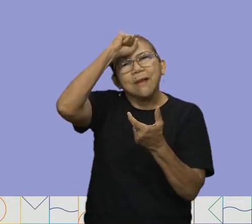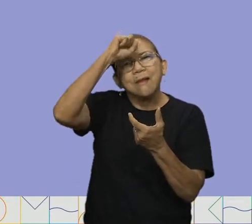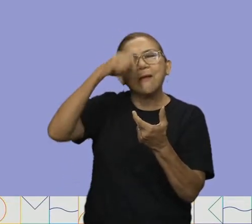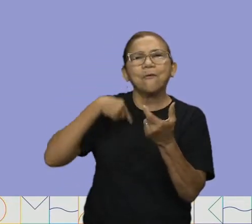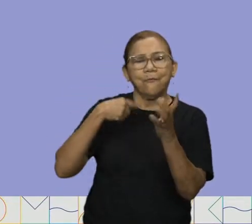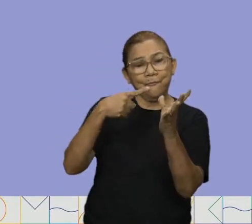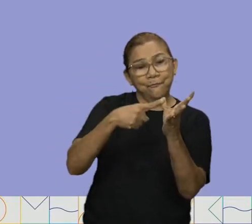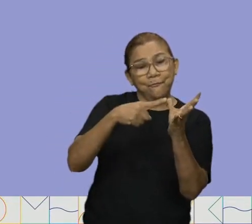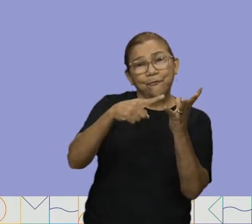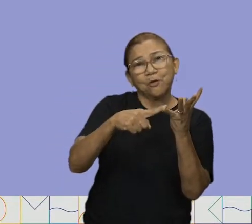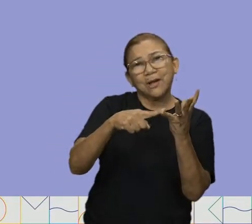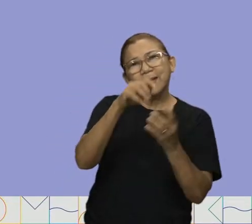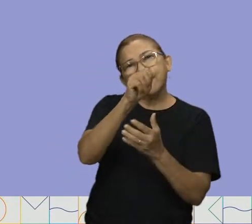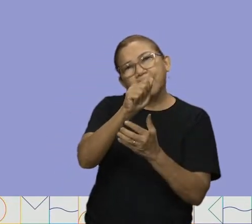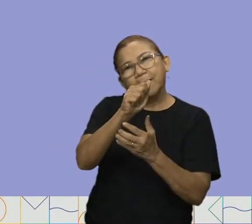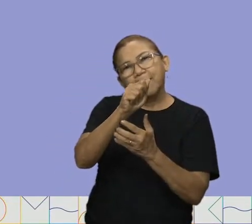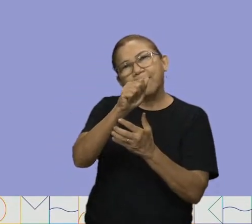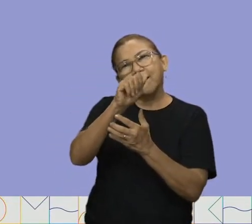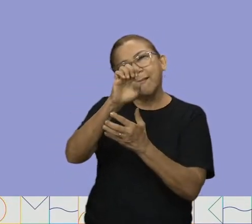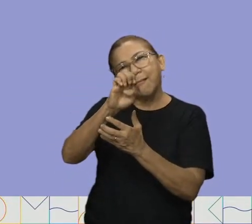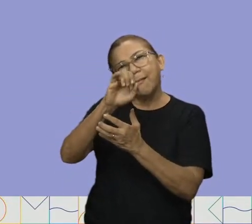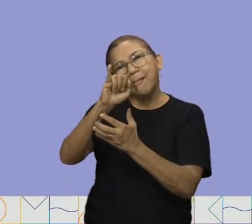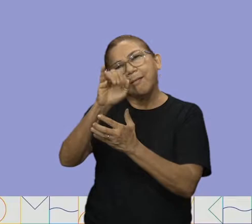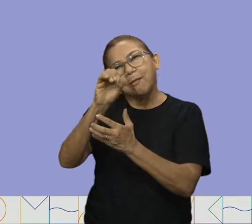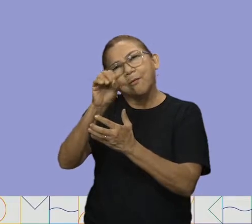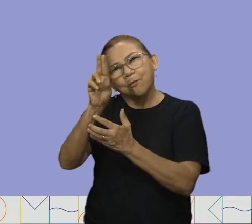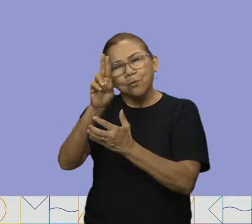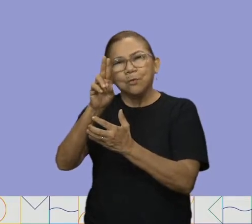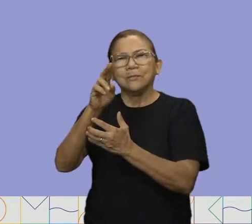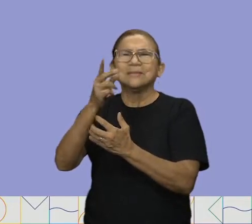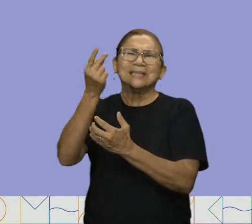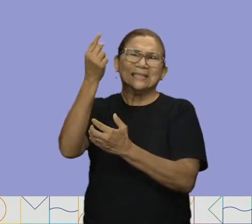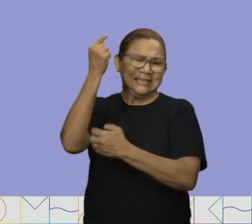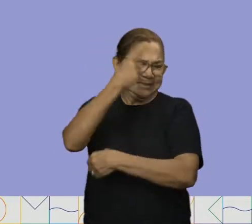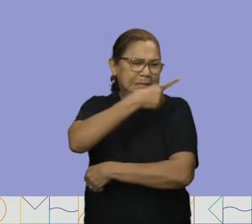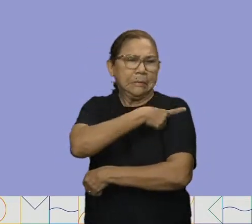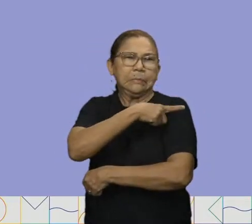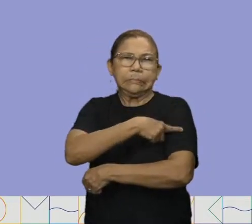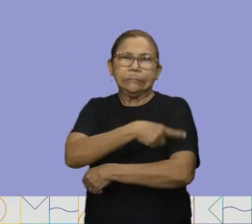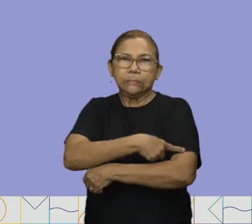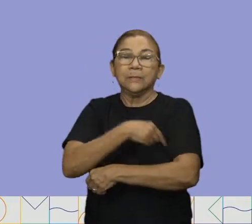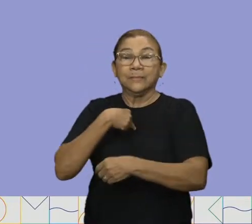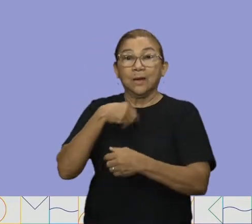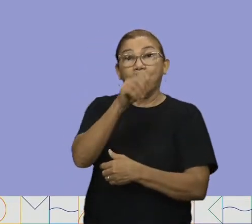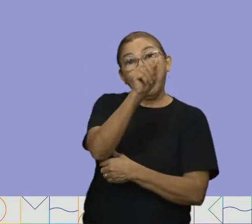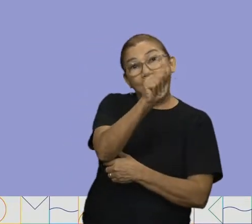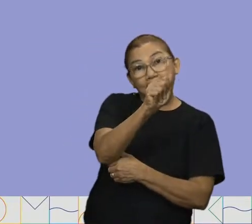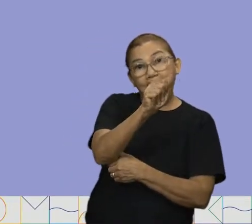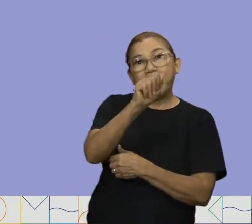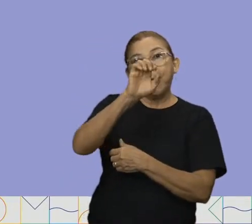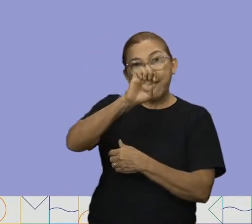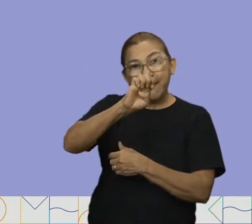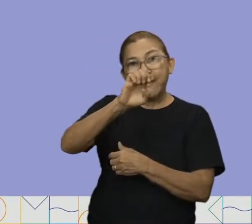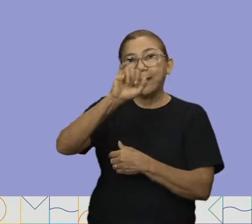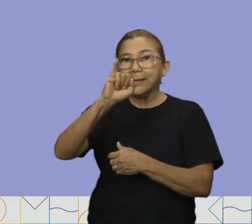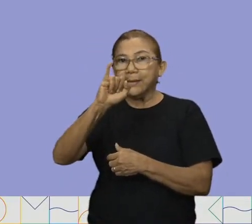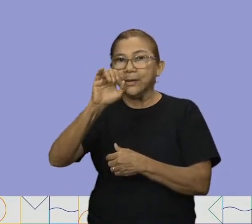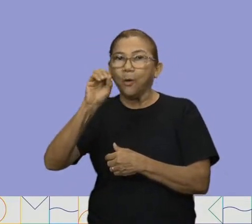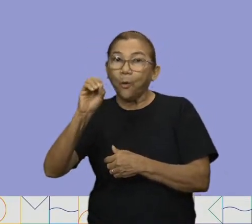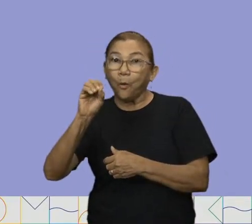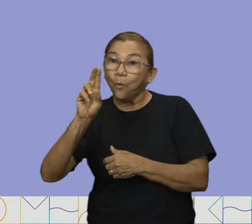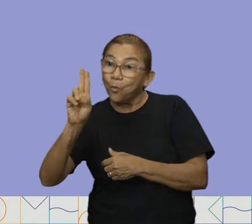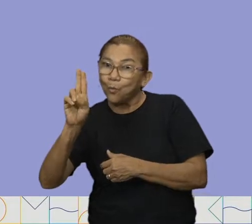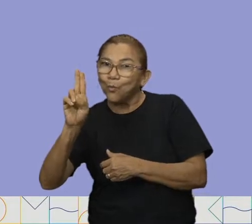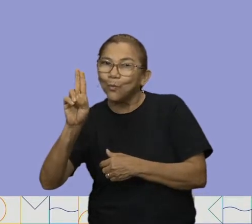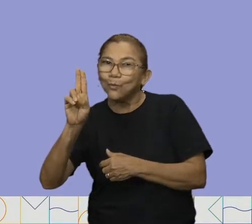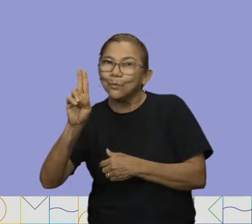primeirinha lá que vocês aprenderam, certo? Nós estamos agora no quarto ano. As vogais são A, E, I,